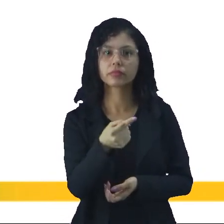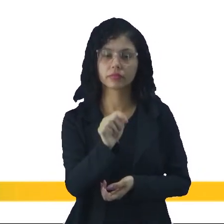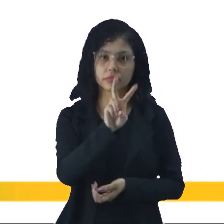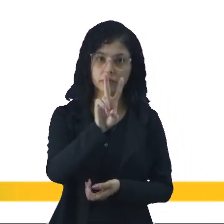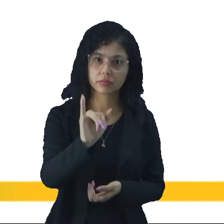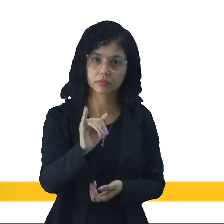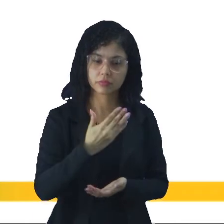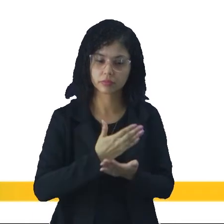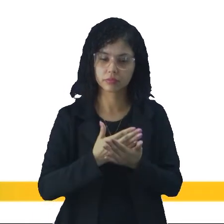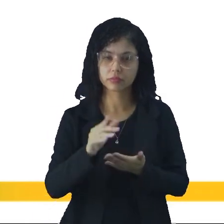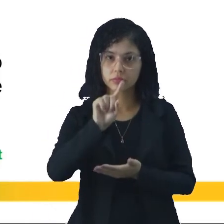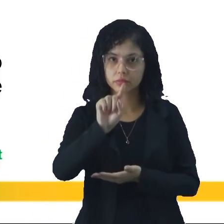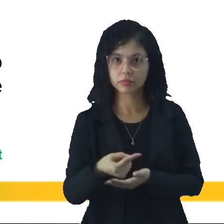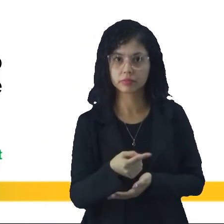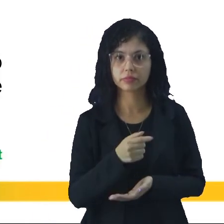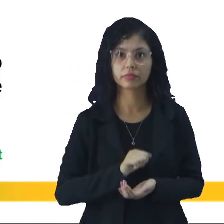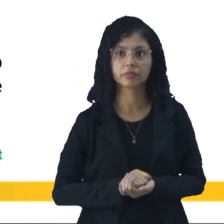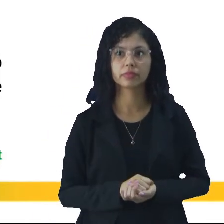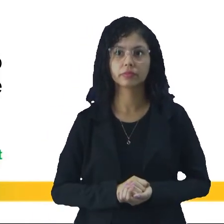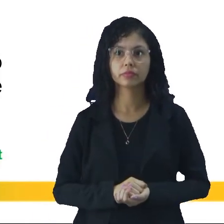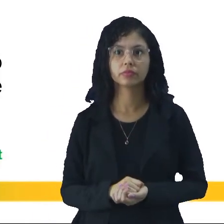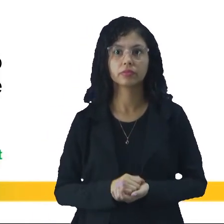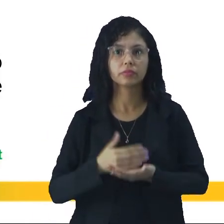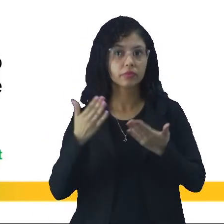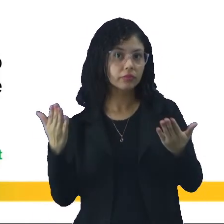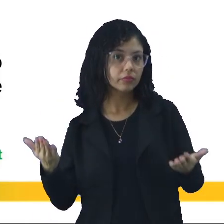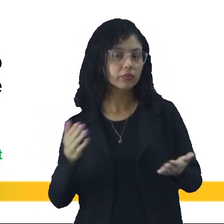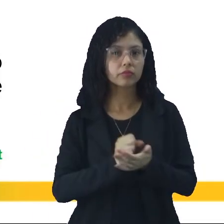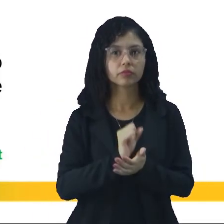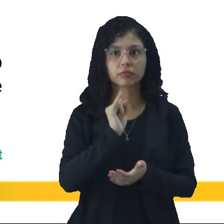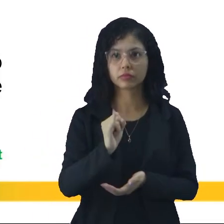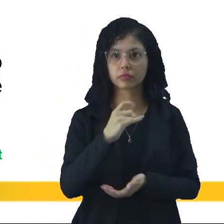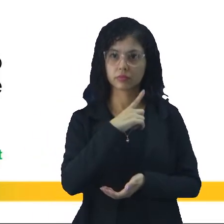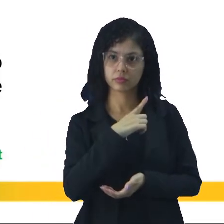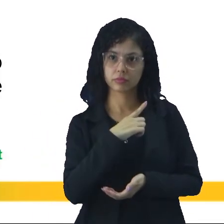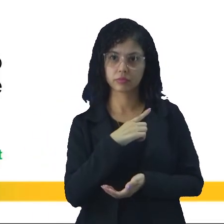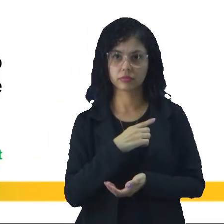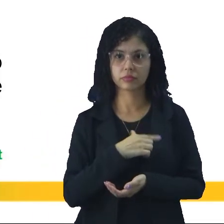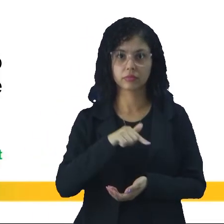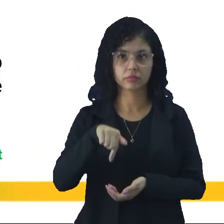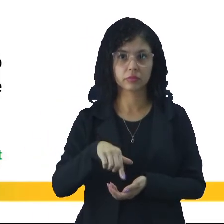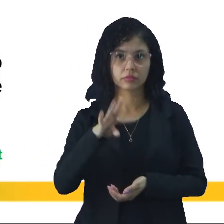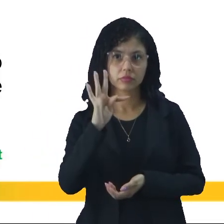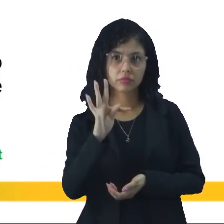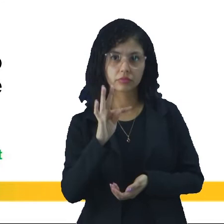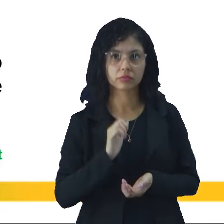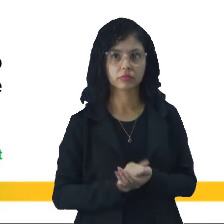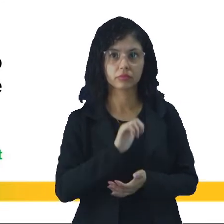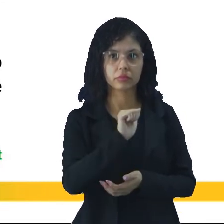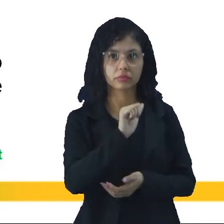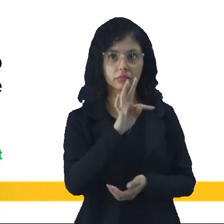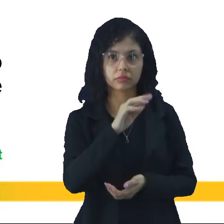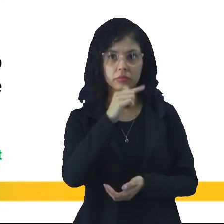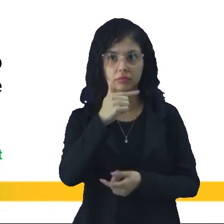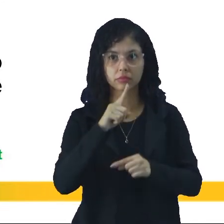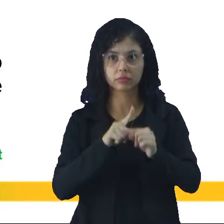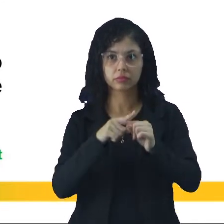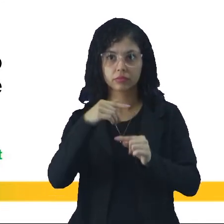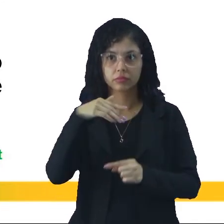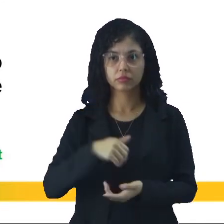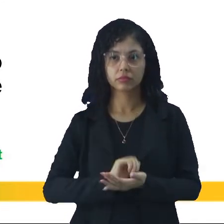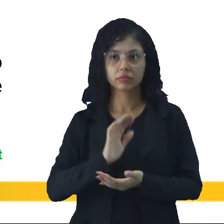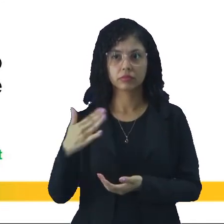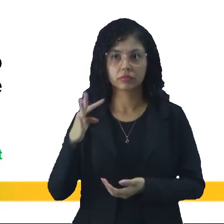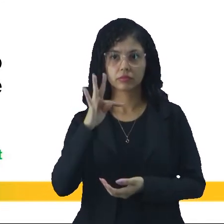vai começar do 1.000, beleza? Então, se a função fosse do tipo q de t igual a t ao quadrado mais bt quando t é